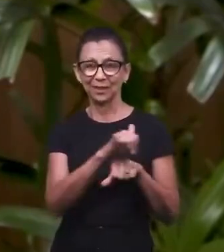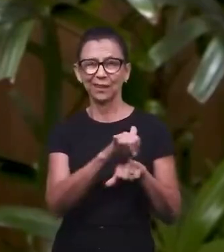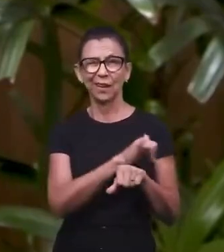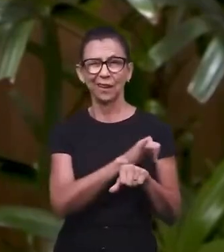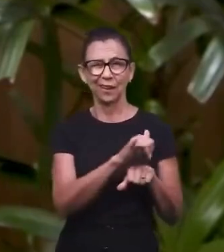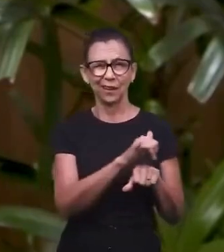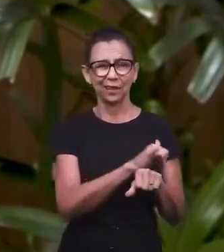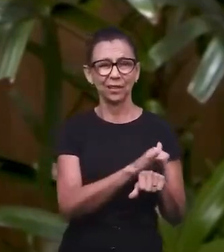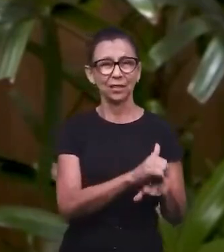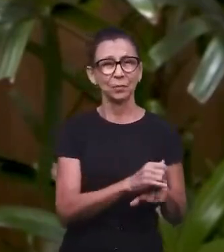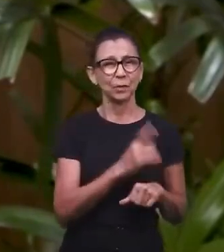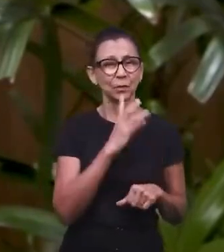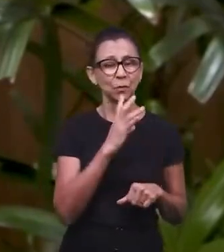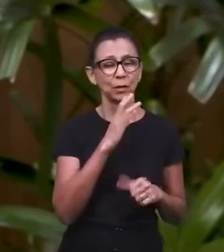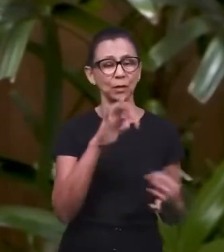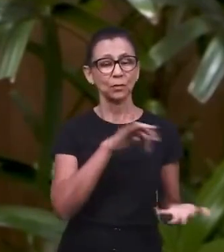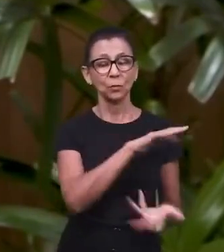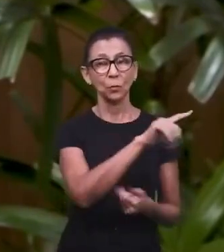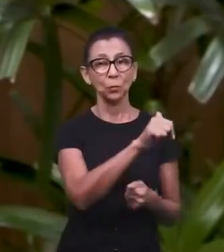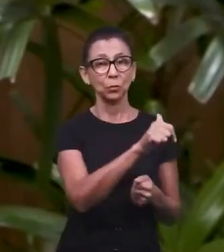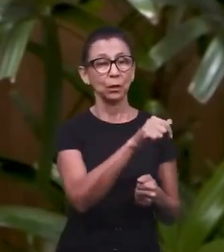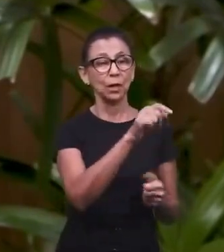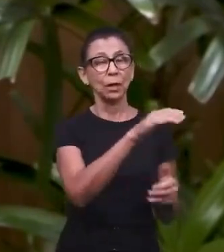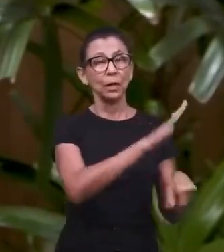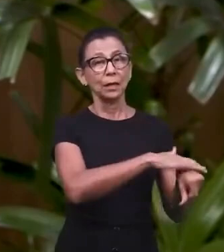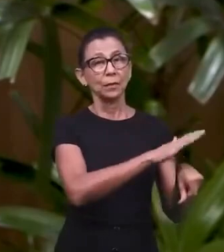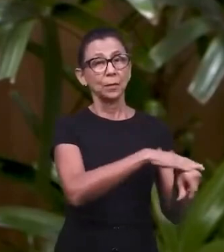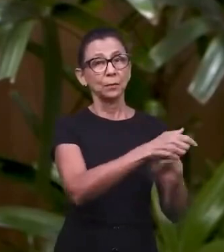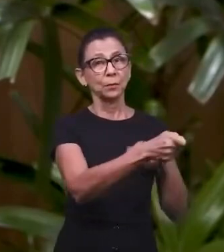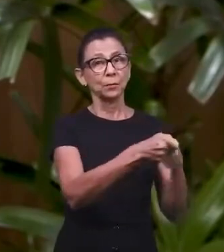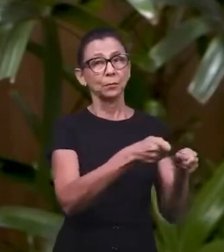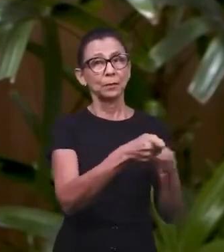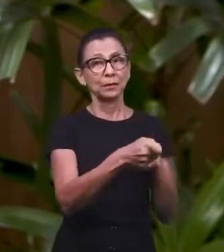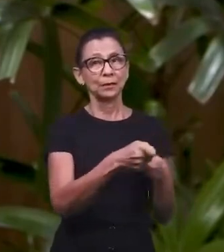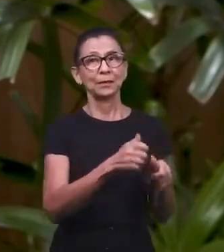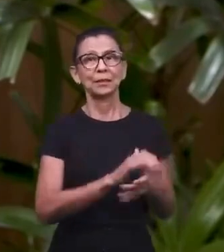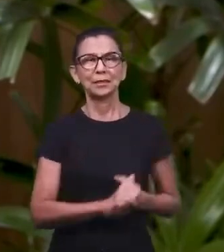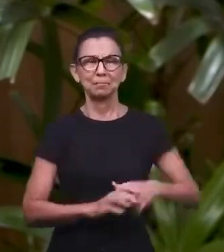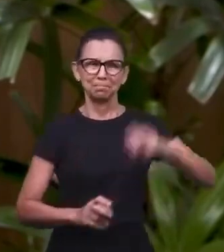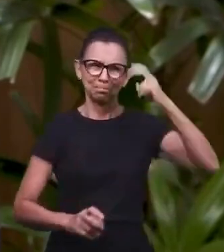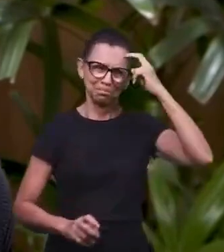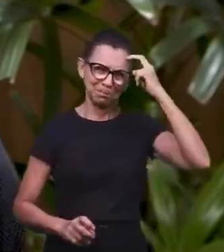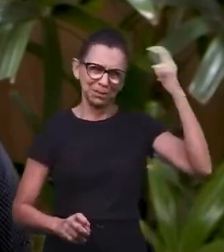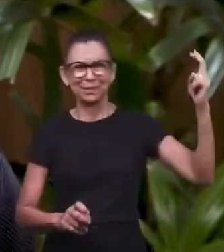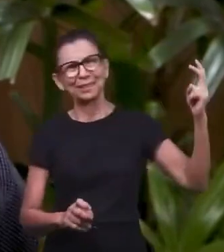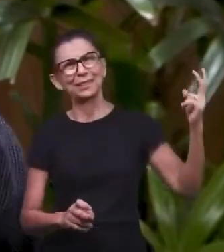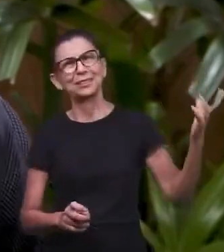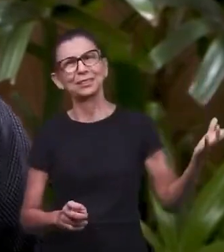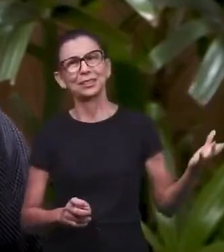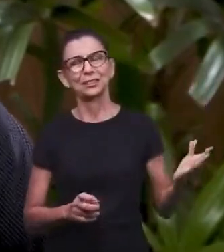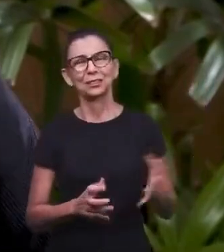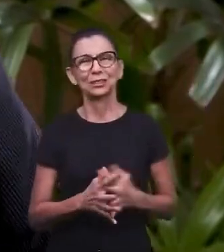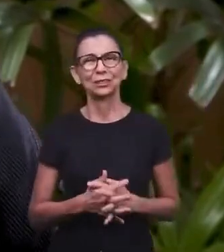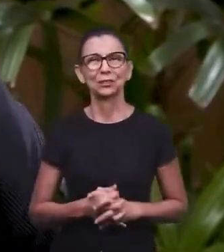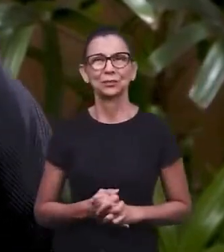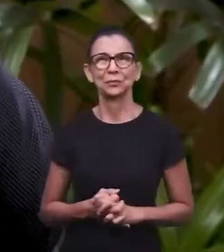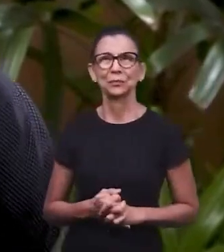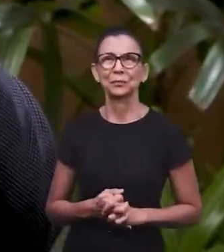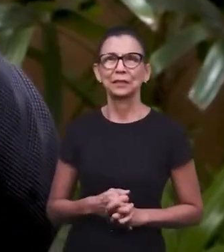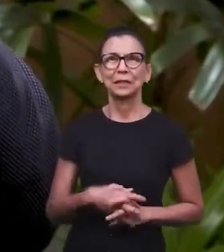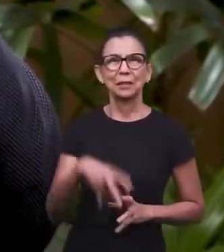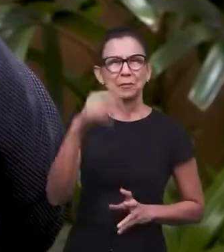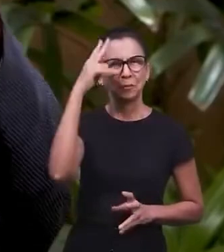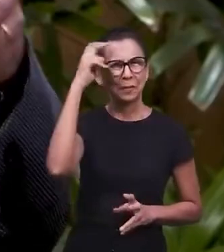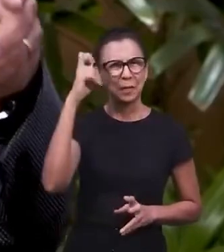no maligno então tem uma inteligência e é muito inteligente e o homem às vezes não atenta para isso e ele é muito mais